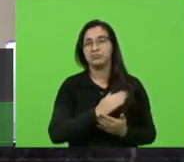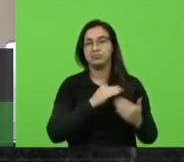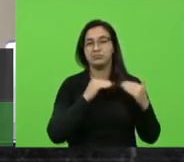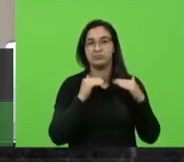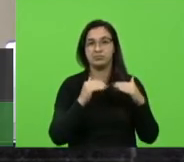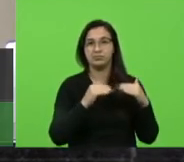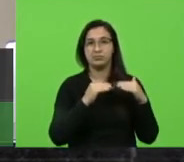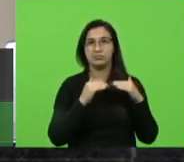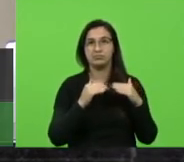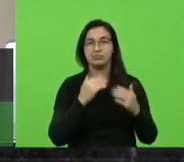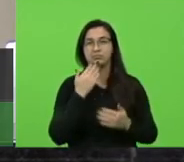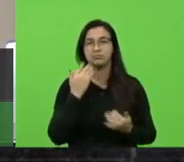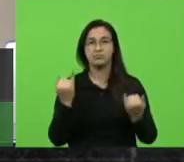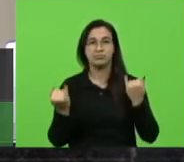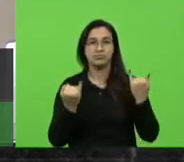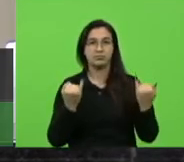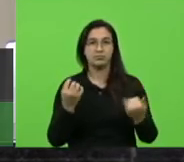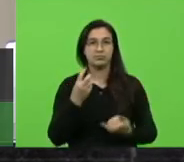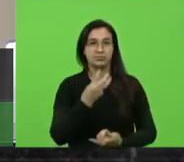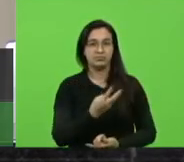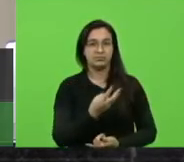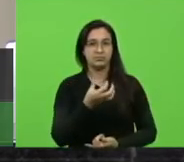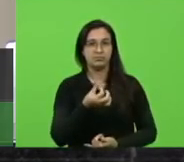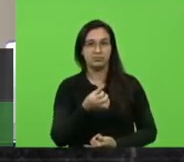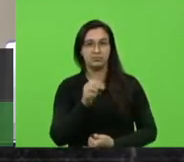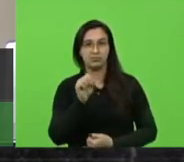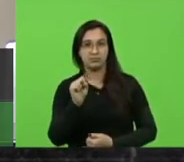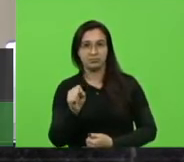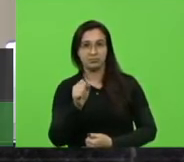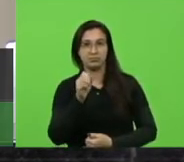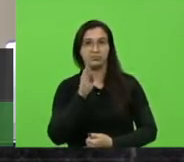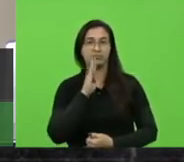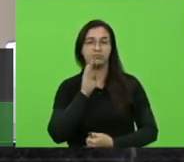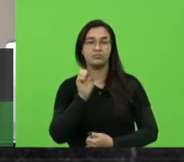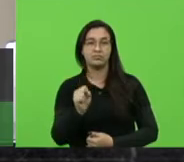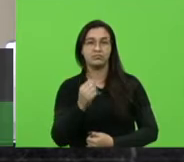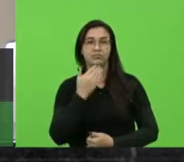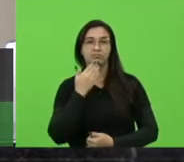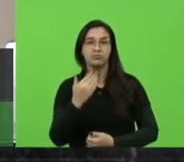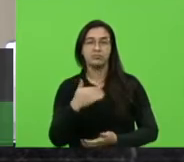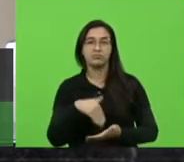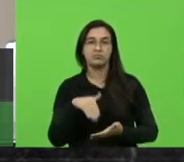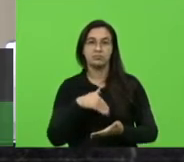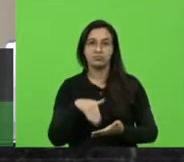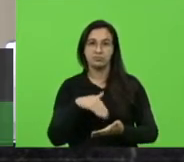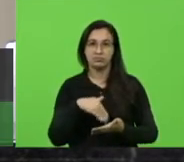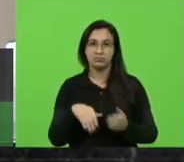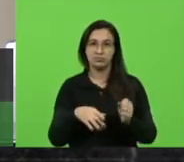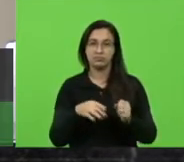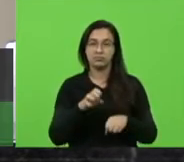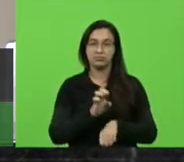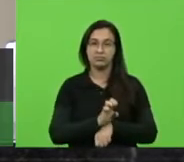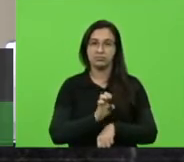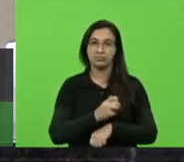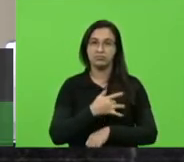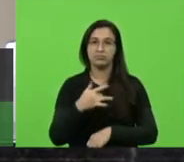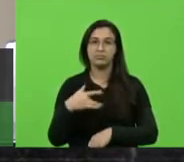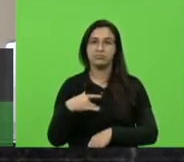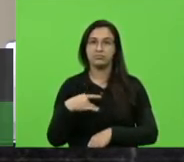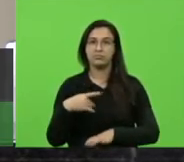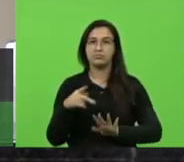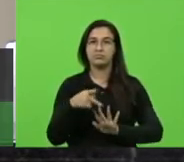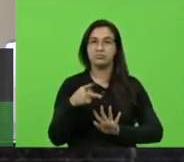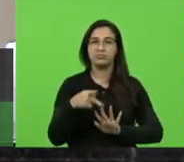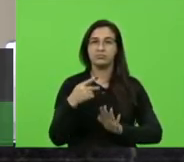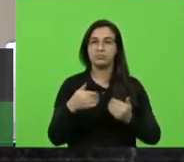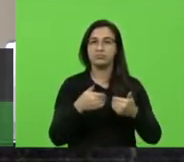por unanimidade. Pedido de informação 368, autor deputado Bruno Souza, solicitando ao secretário de Estado da Saúde informações acerca das portarias de abertura